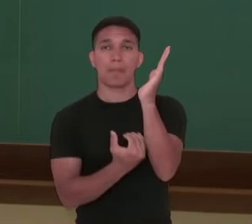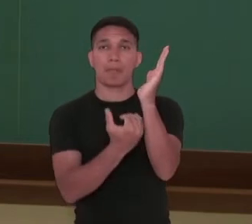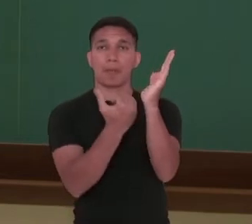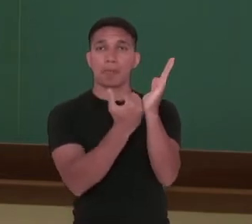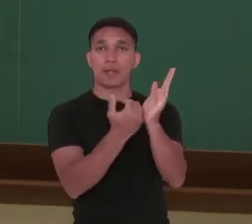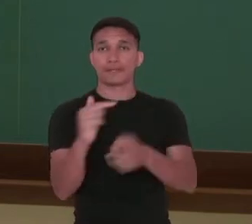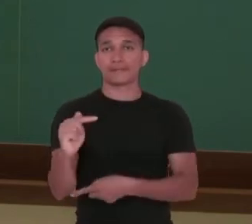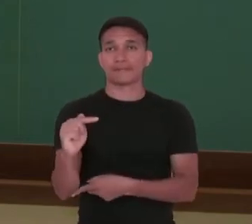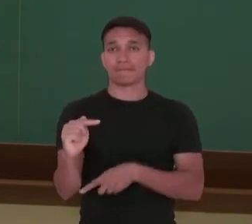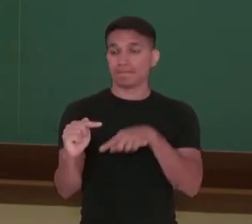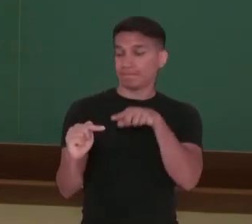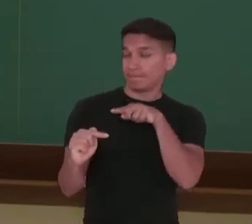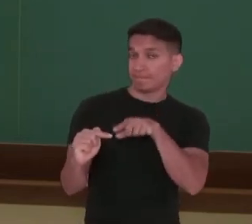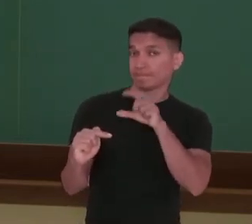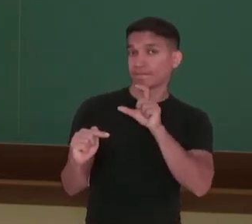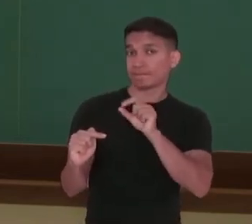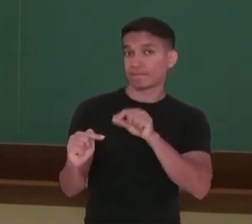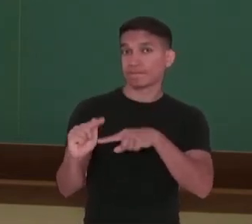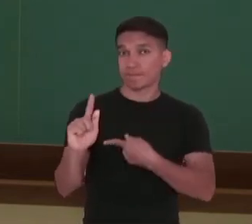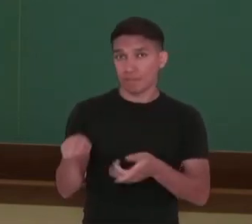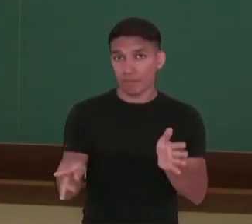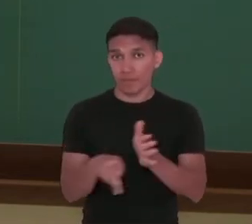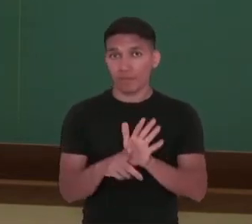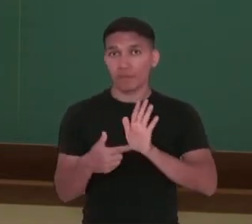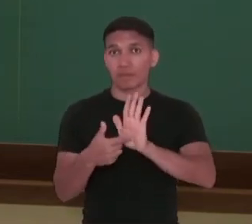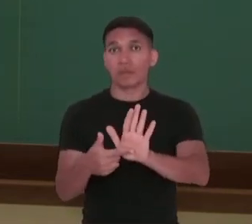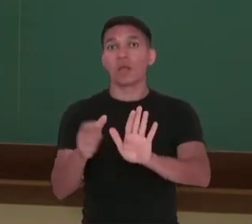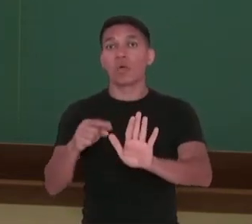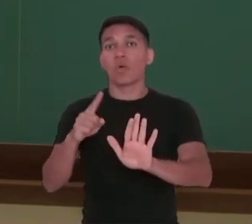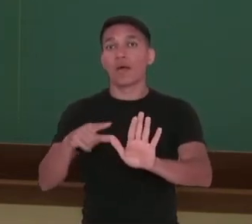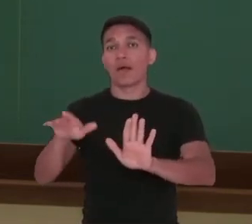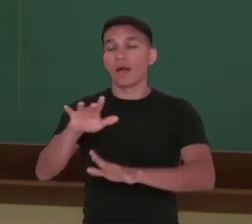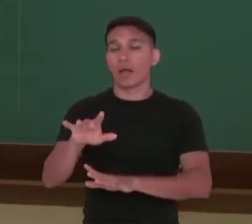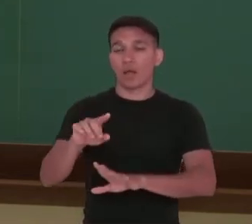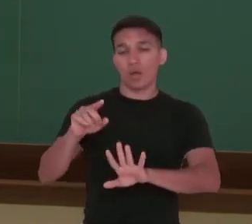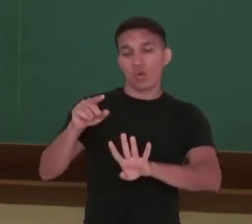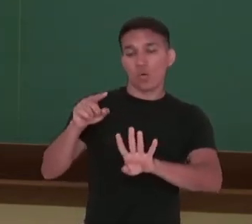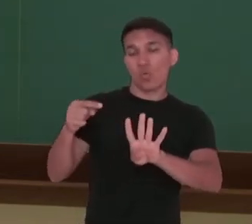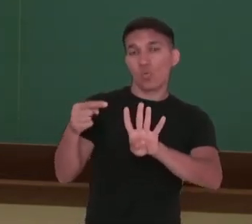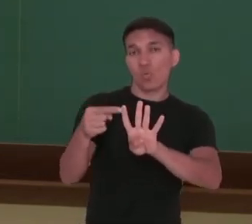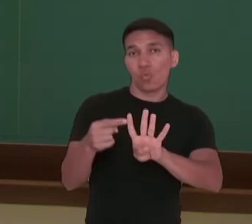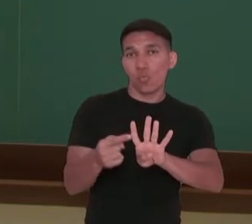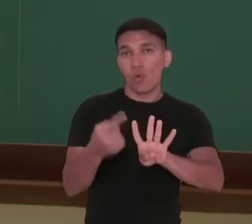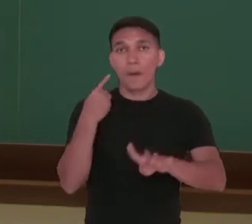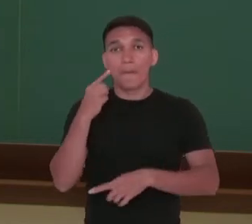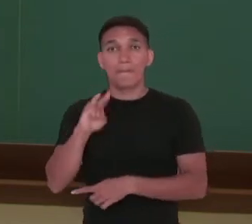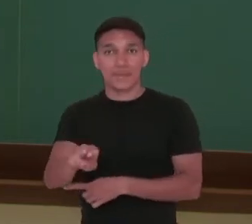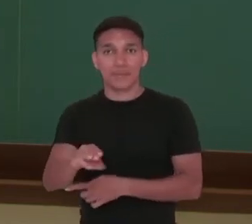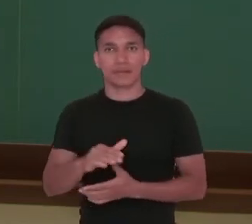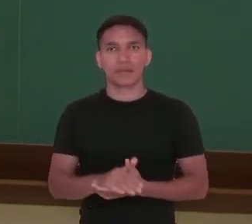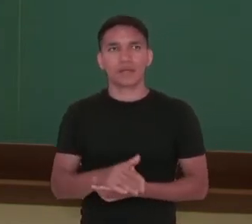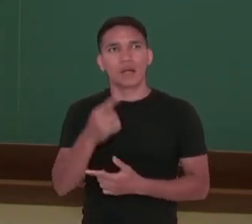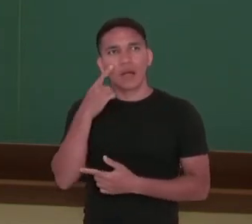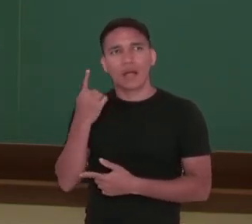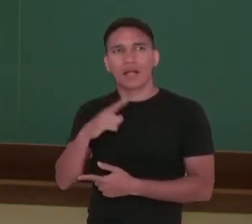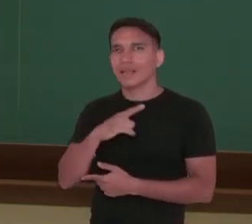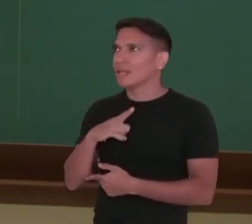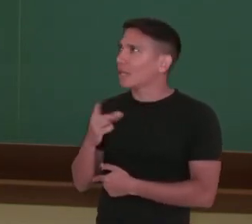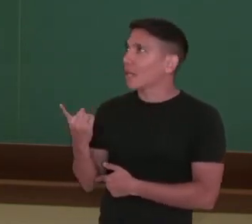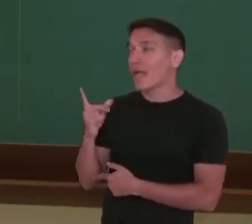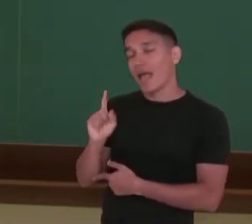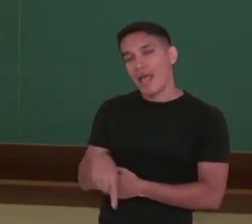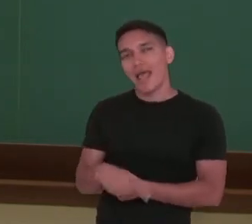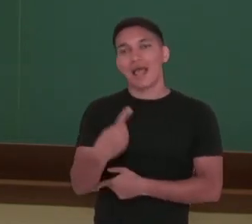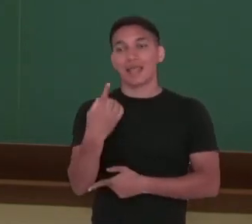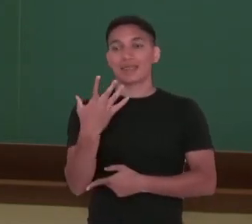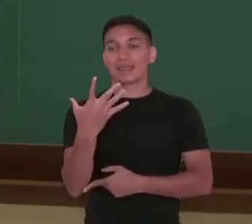grandeza. O 7, pessoal, ele está na unidade de milhar, tá? A ordem de grandeza dele é 10 elevado à